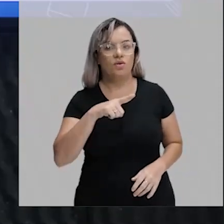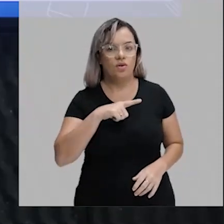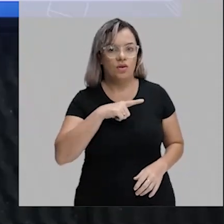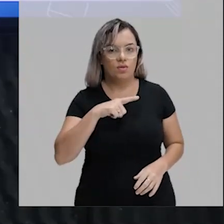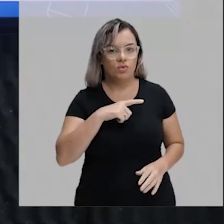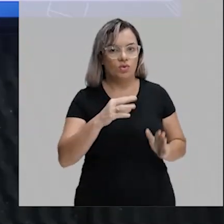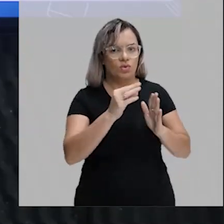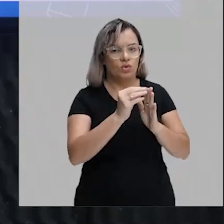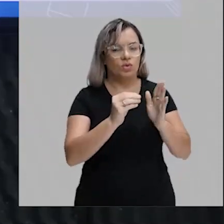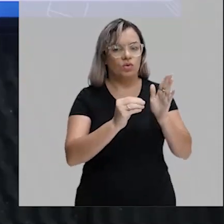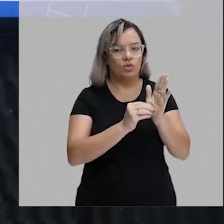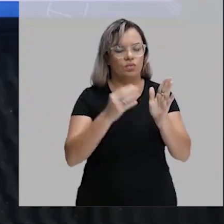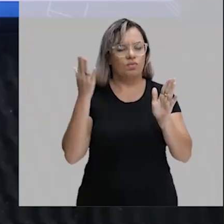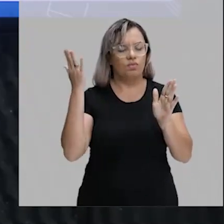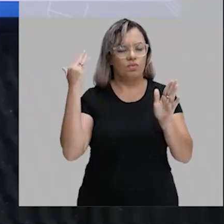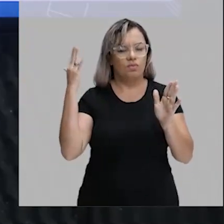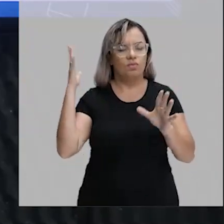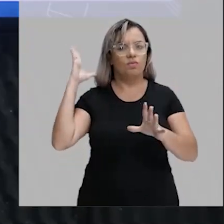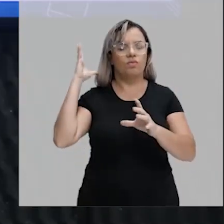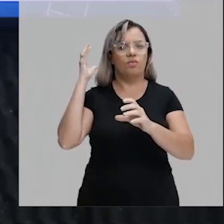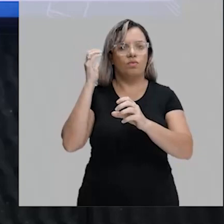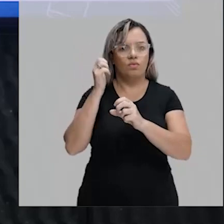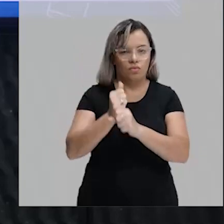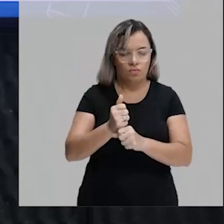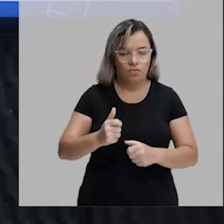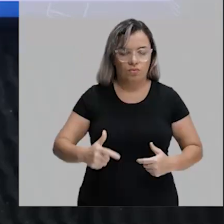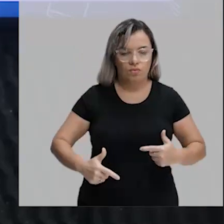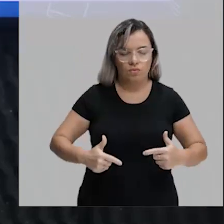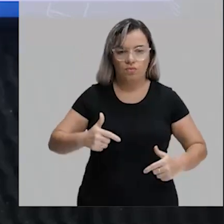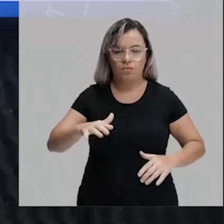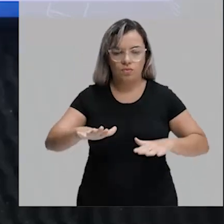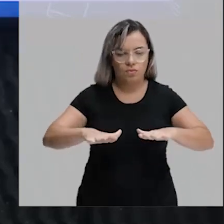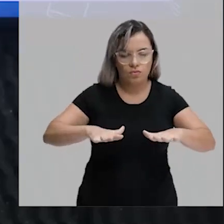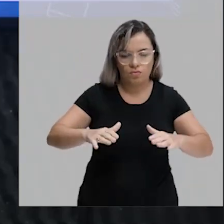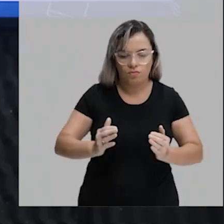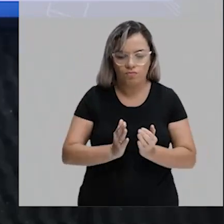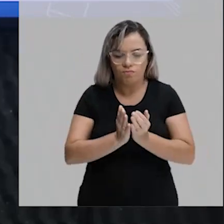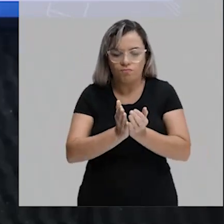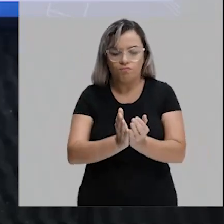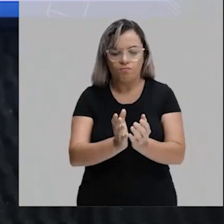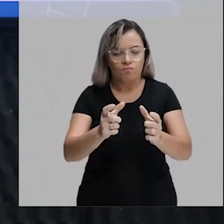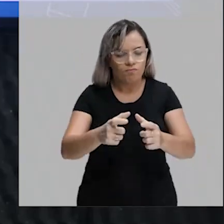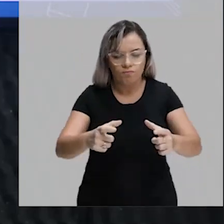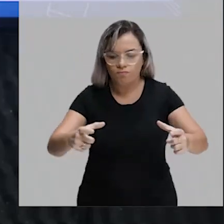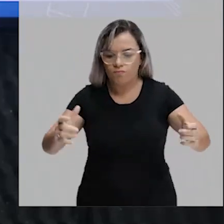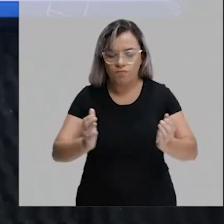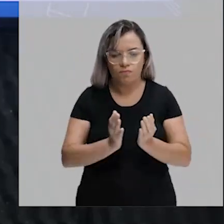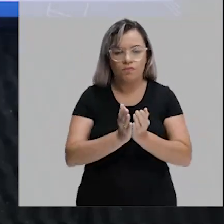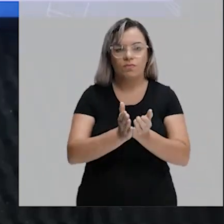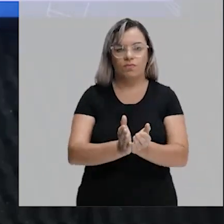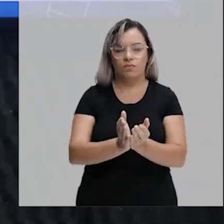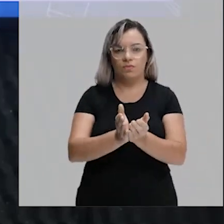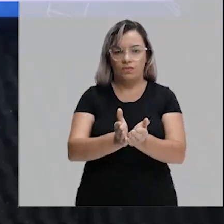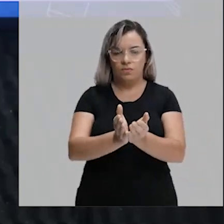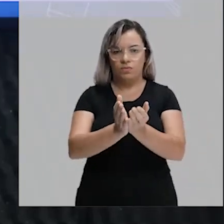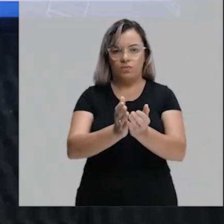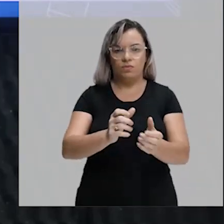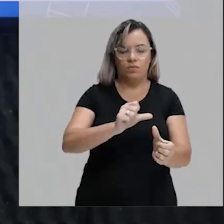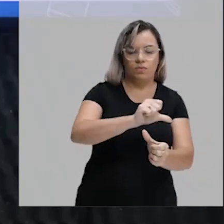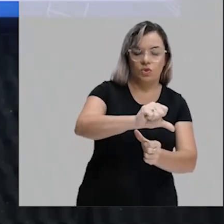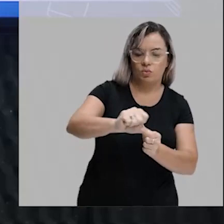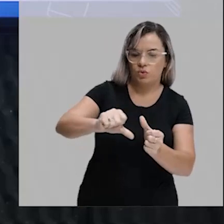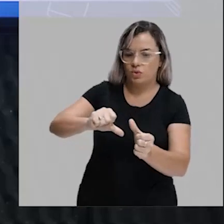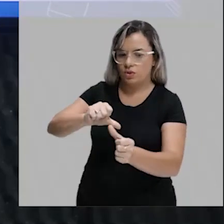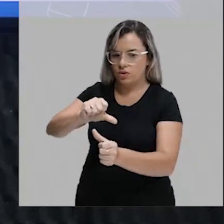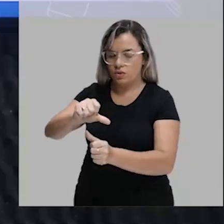olhada sobre esse movimento, também conhecido como grandes navegações, considerado uma das grandes